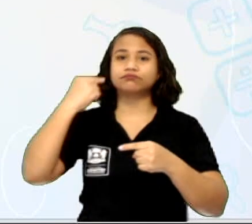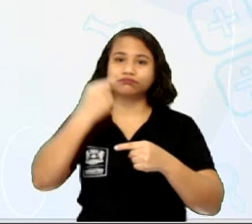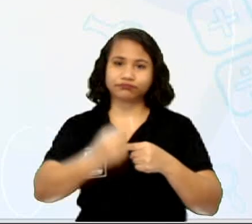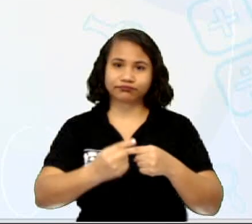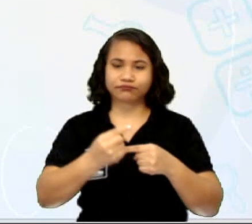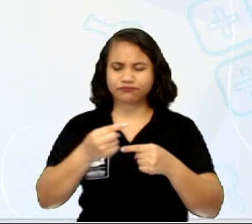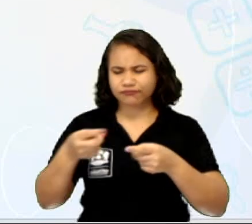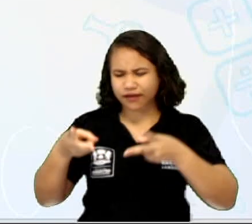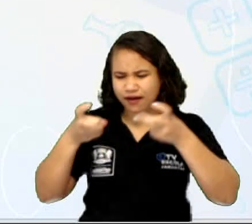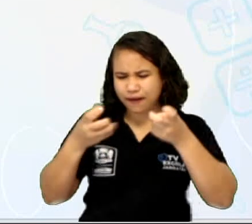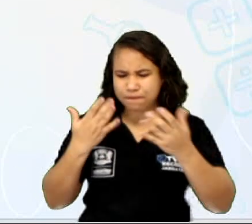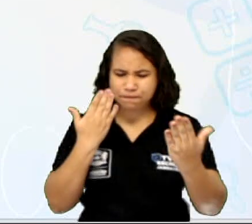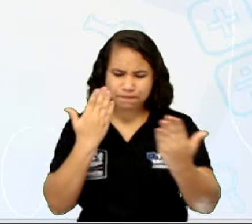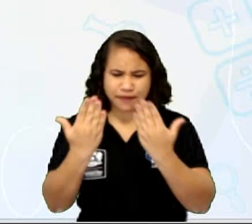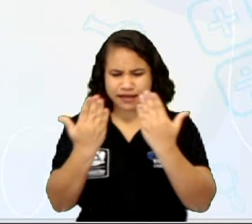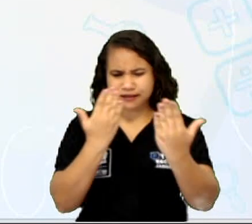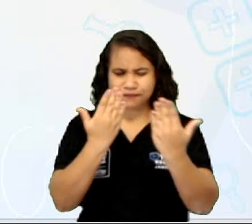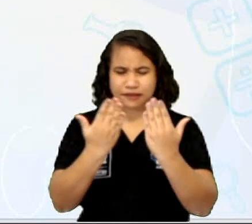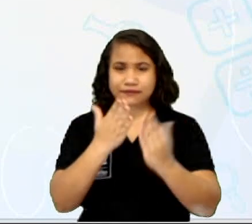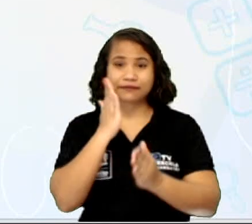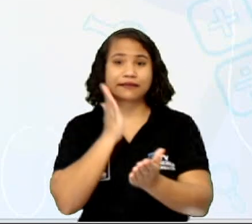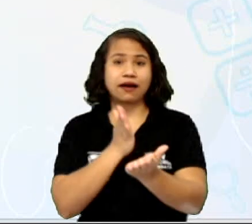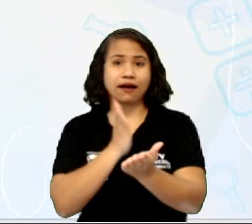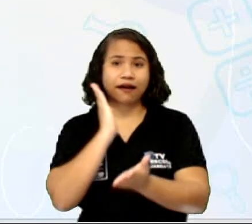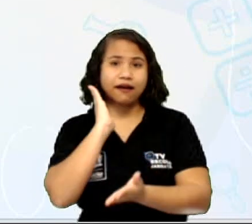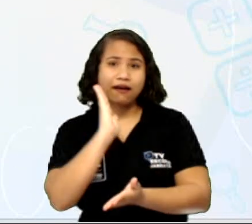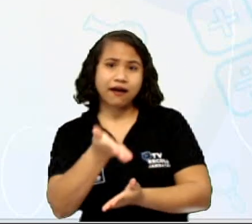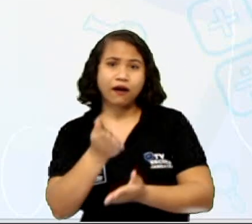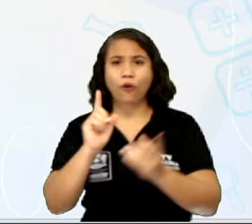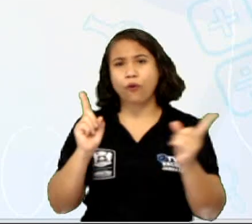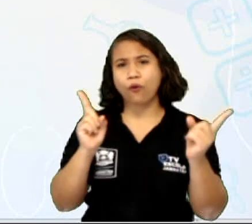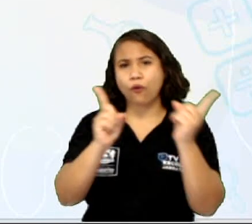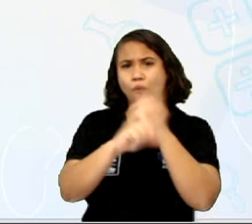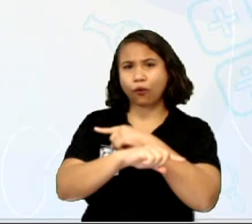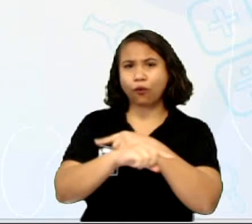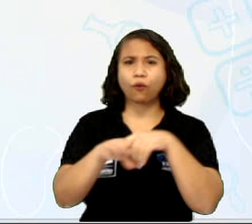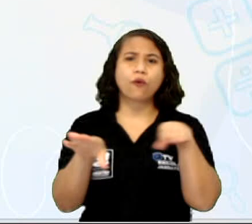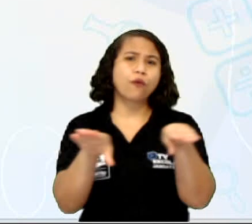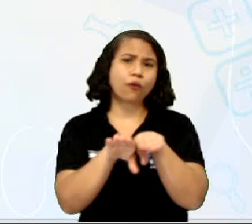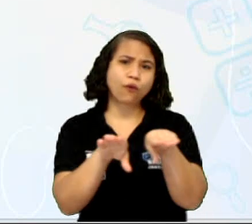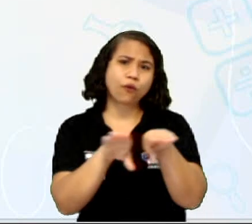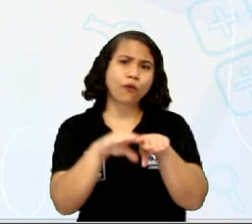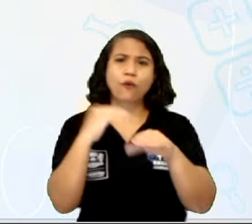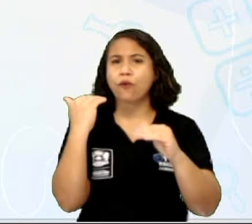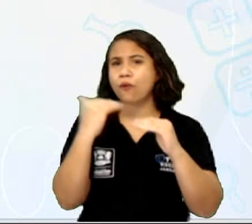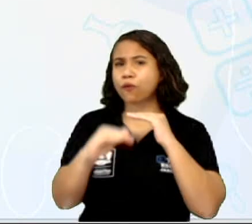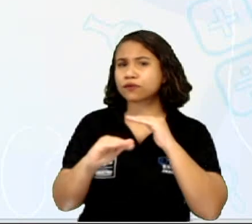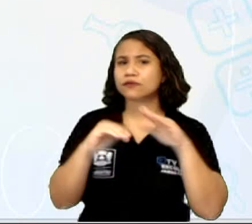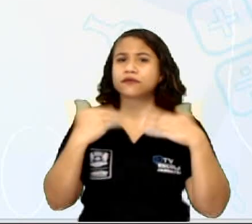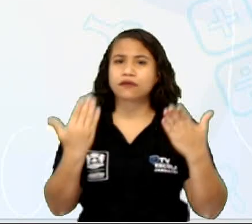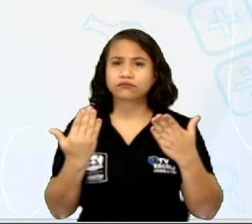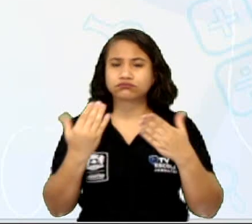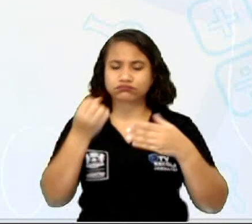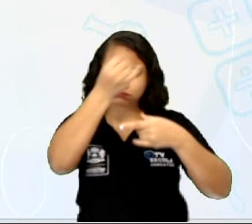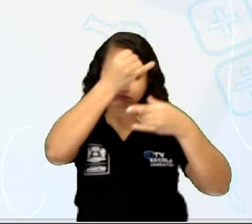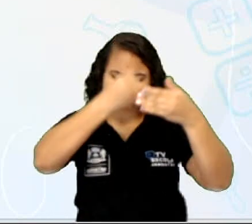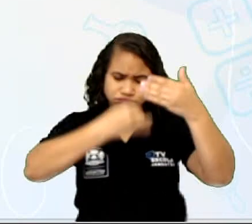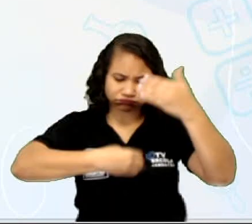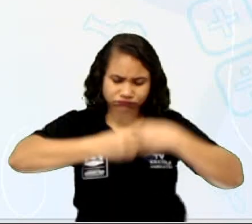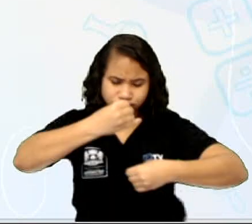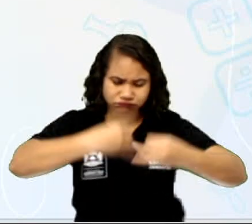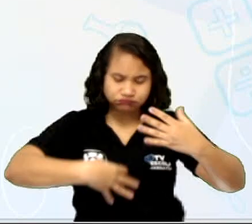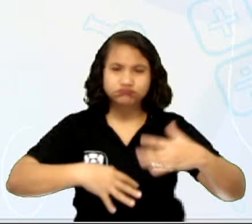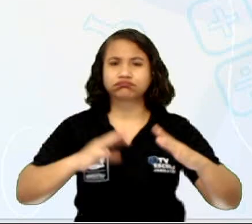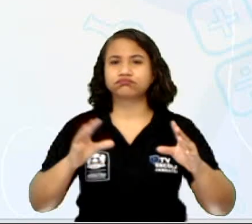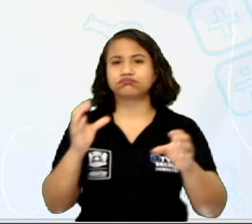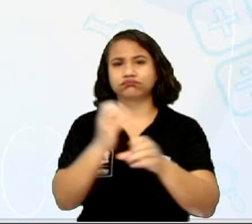verificar se as grandezas elas são diretamente proporcionais ou inversamente proporcionais e aí a gente arrumar e calcular Tá certo